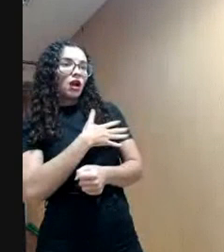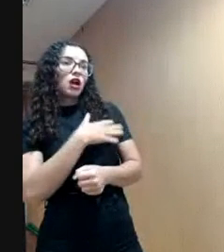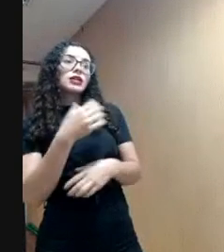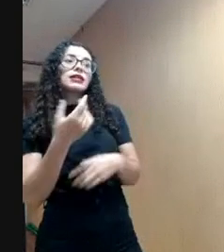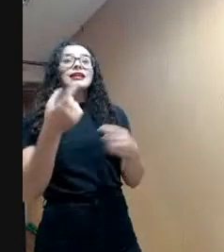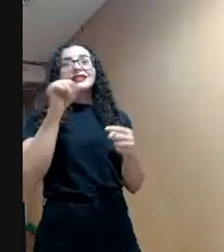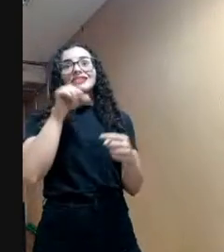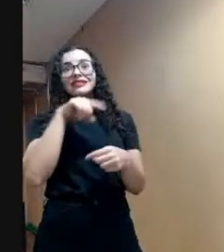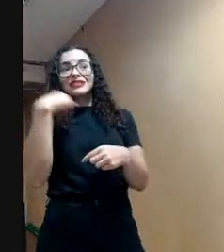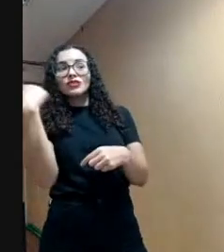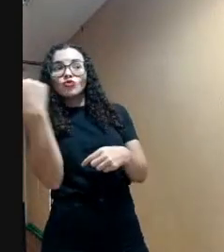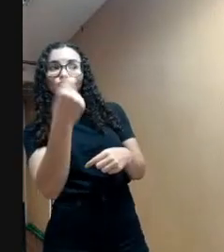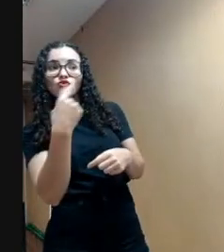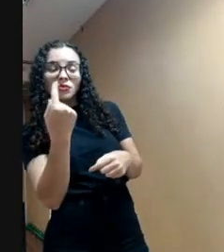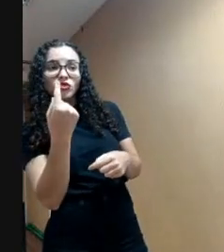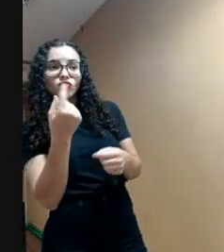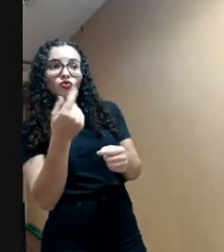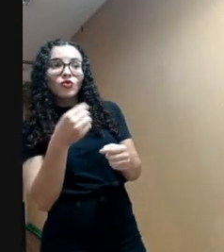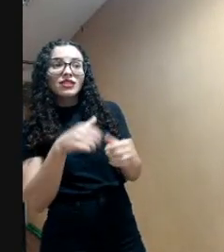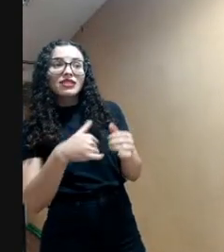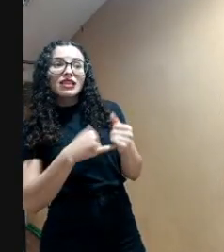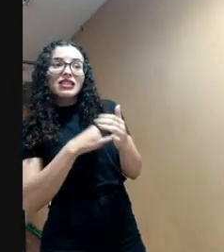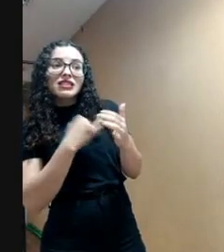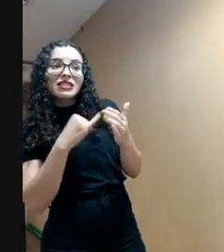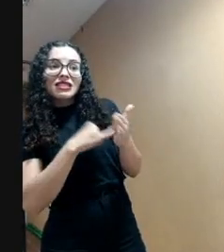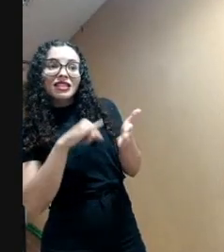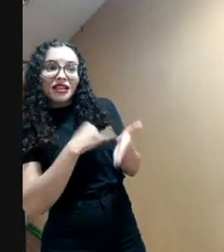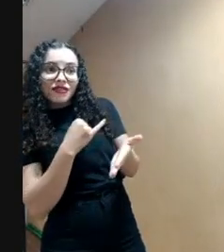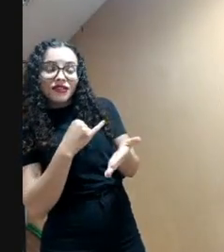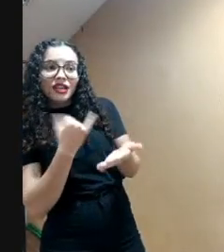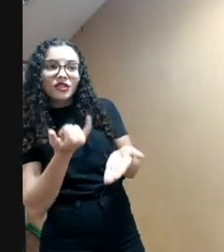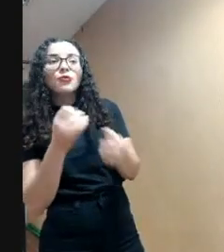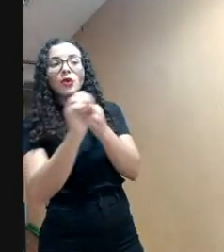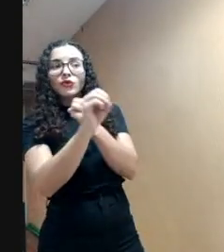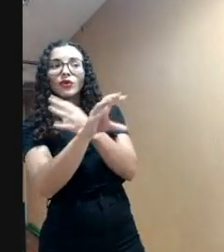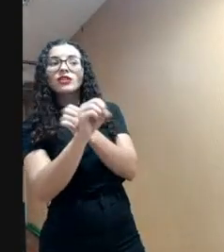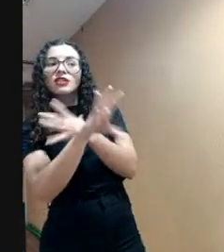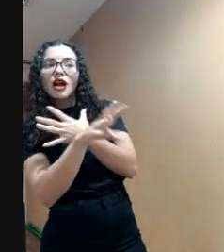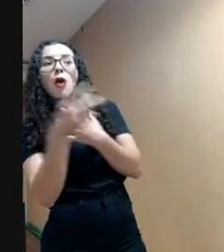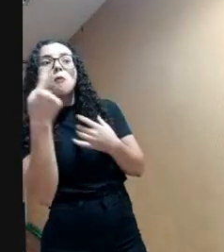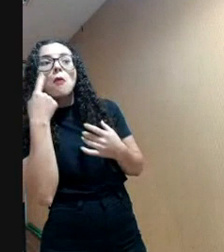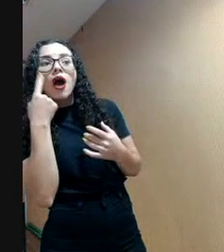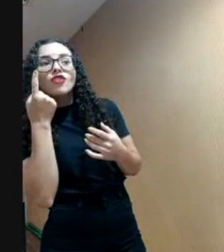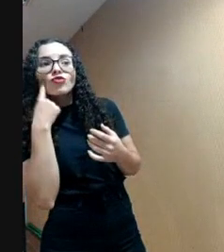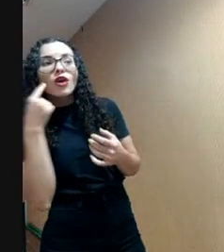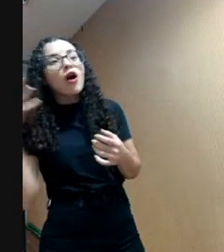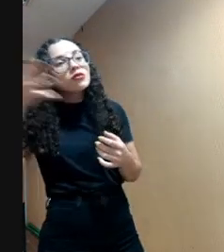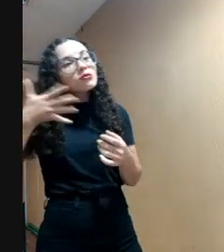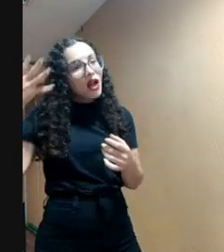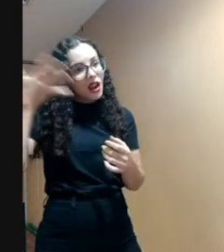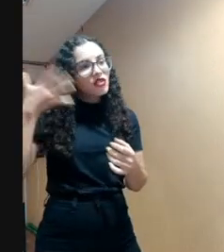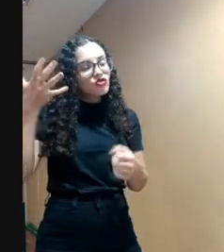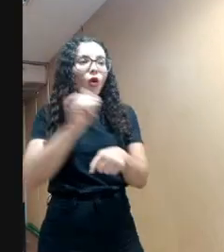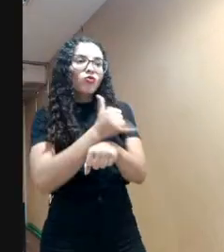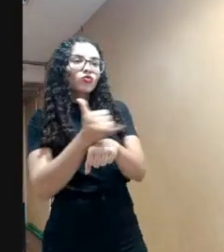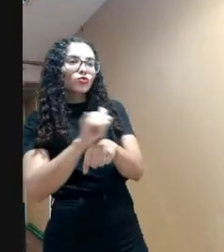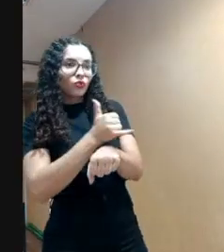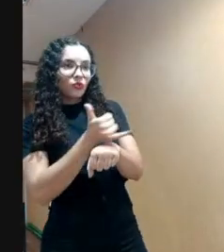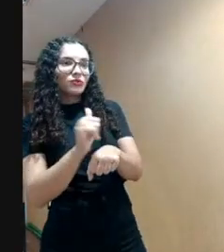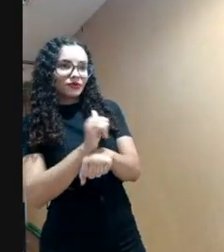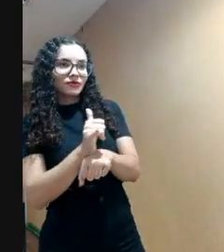demais inscritos. Vamos dar início nesse momento aos pronunciamentos. Para iniciar